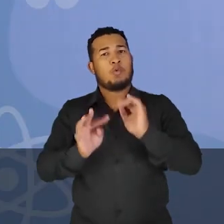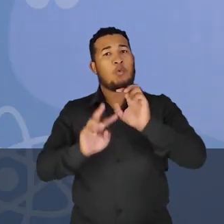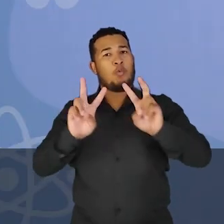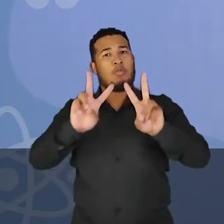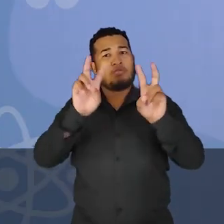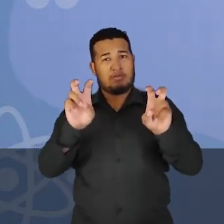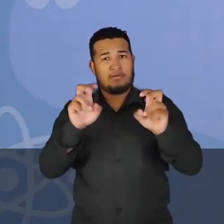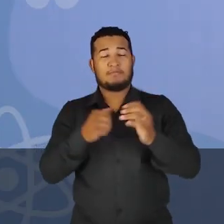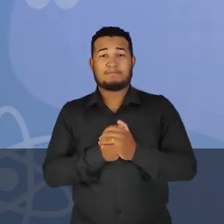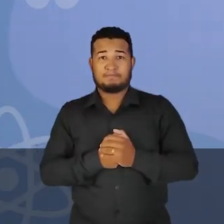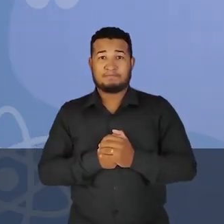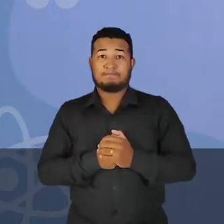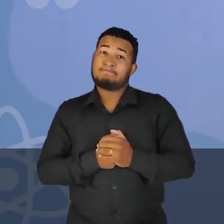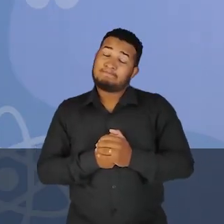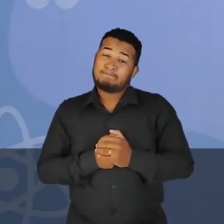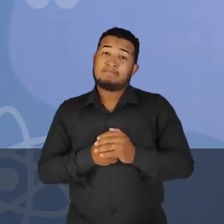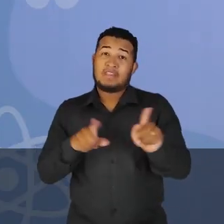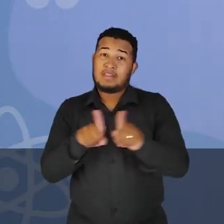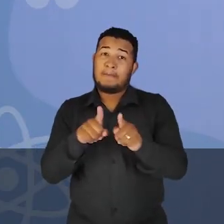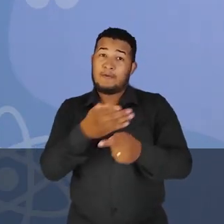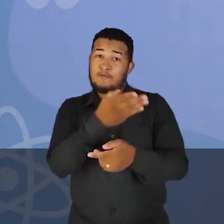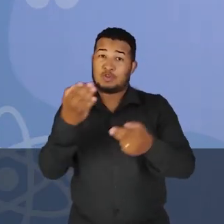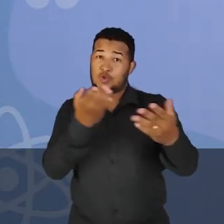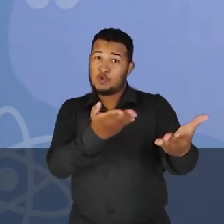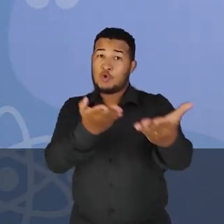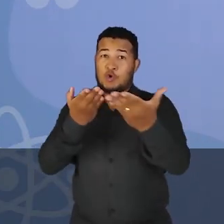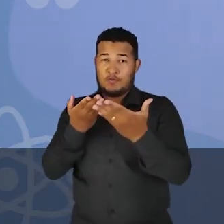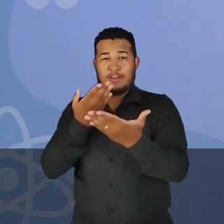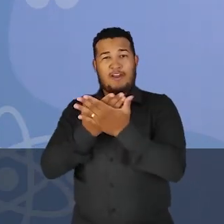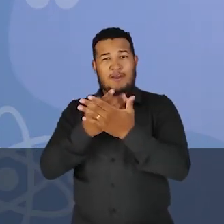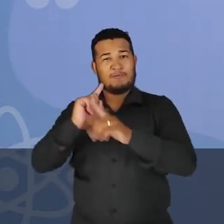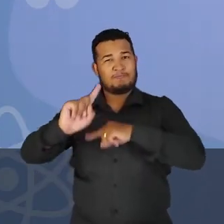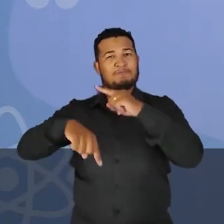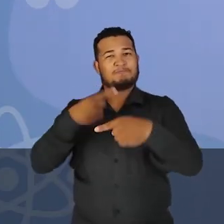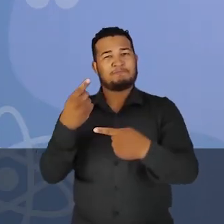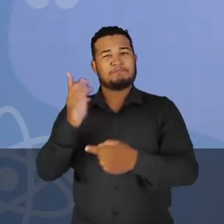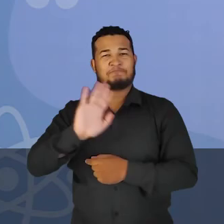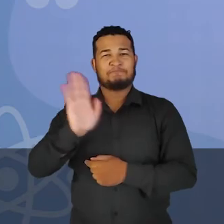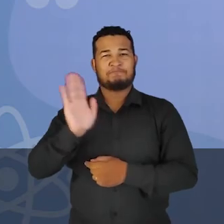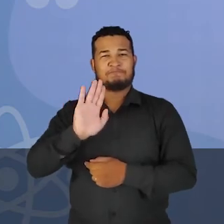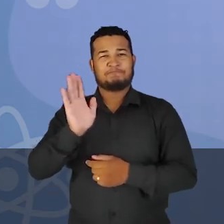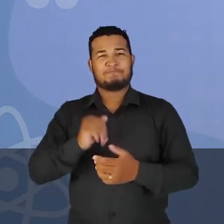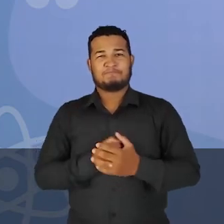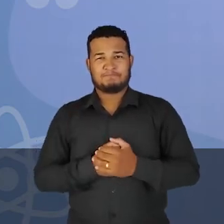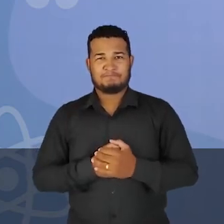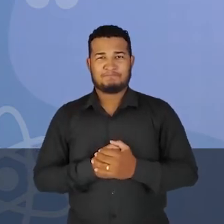tema e já convido vocês para estar comigo na próxima aula. Até mais!